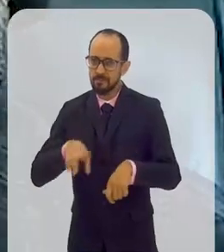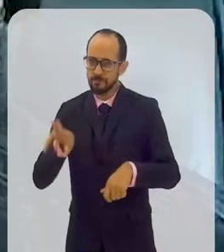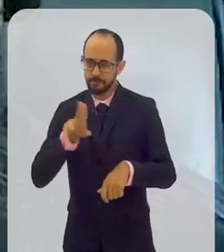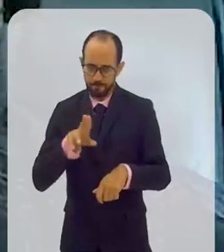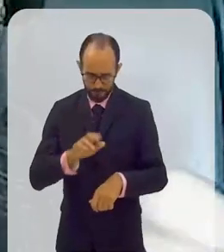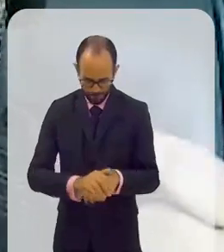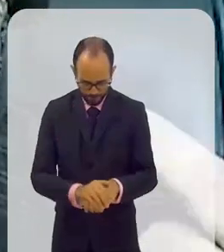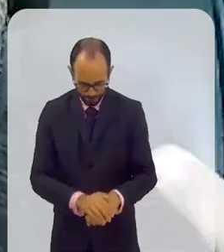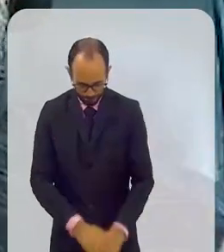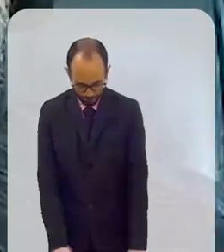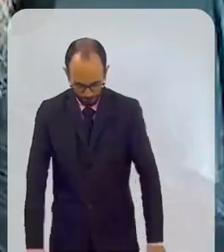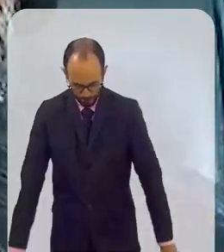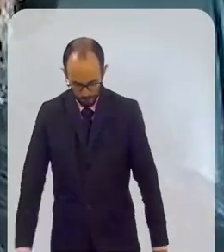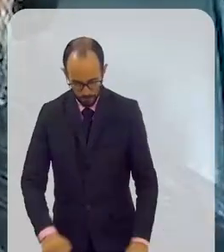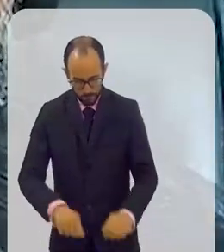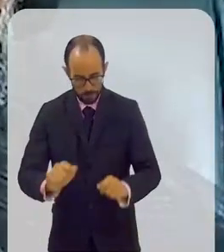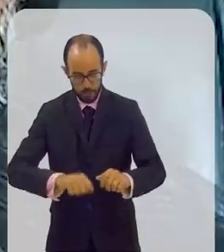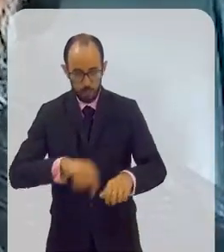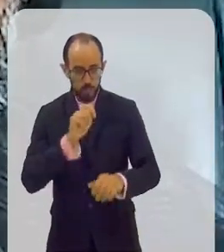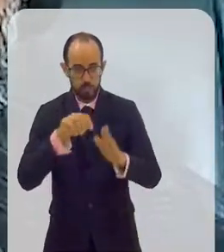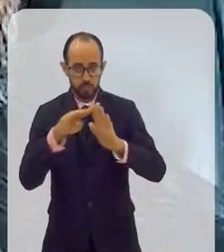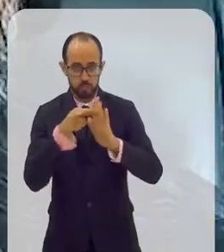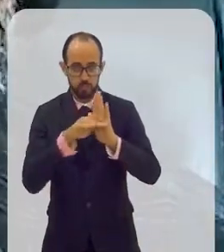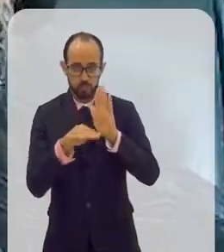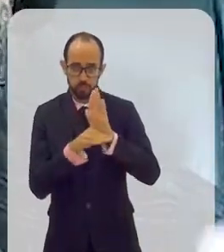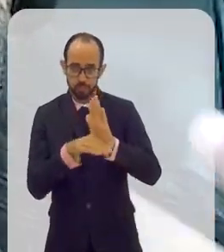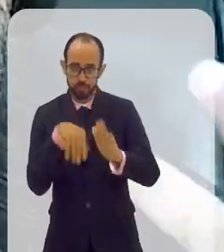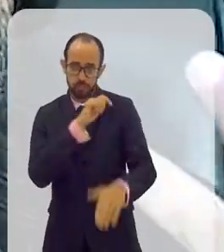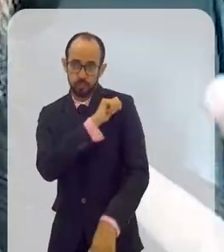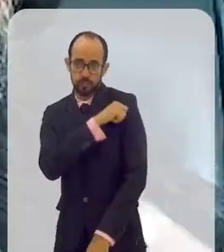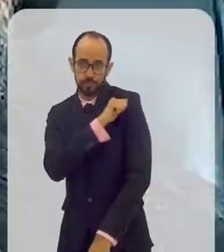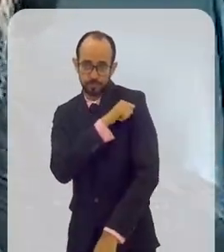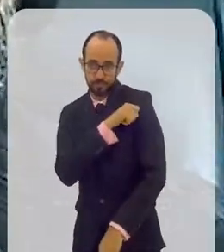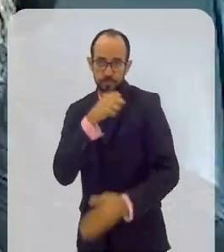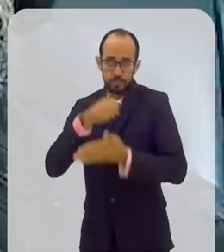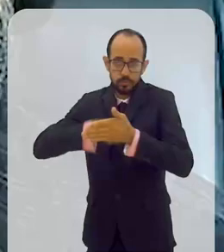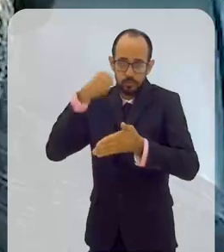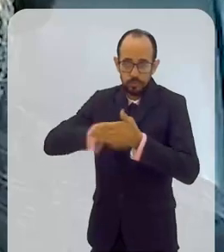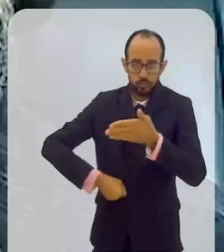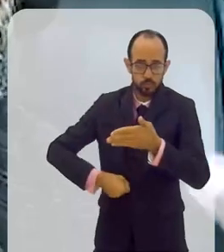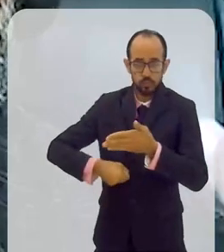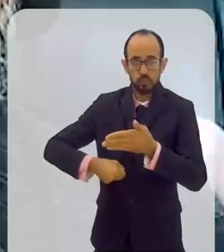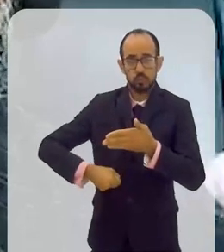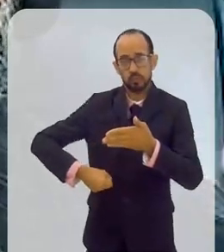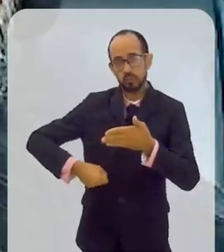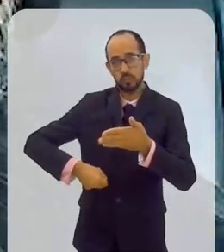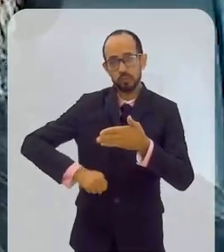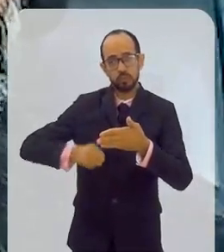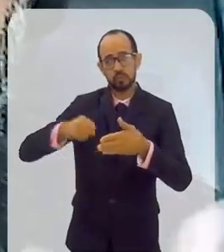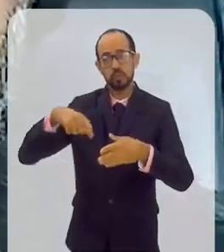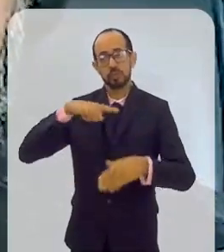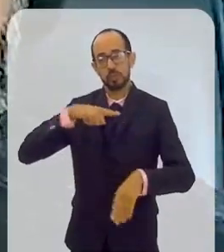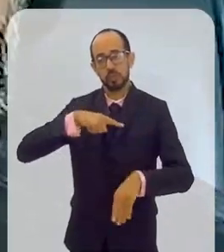universitária, o regime de recuperação fiscal e a luta incansável por a